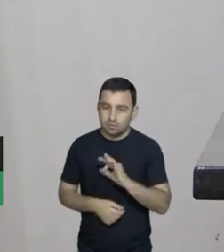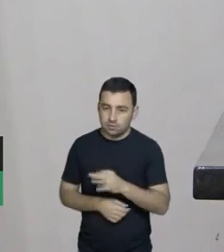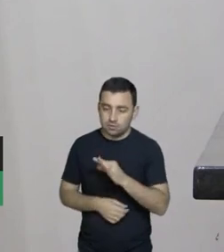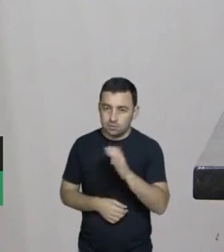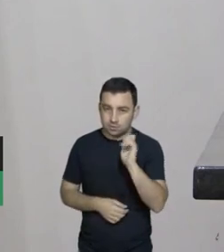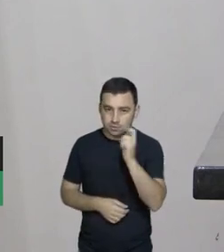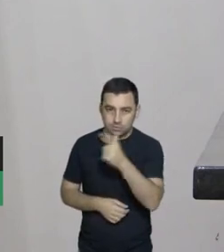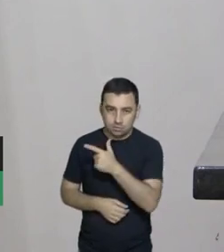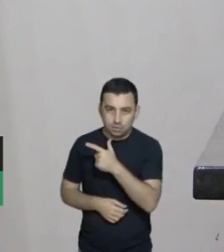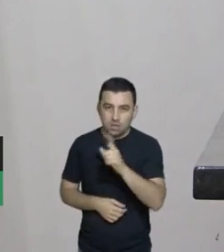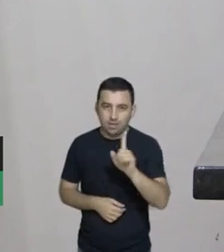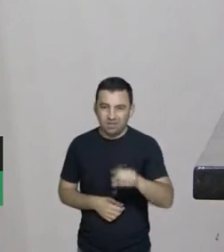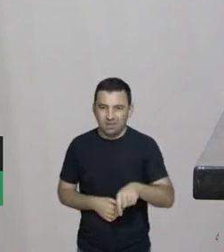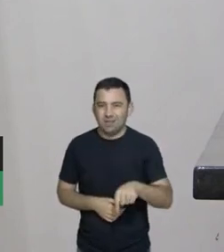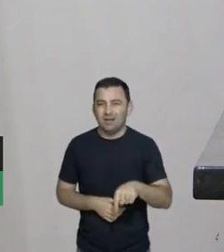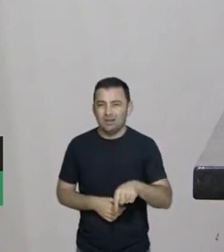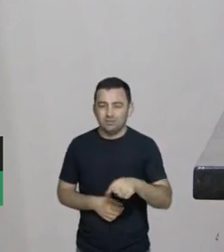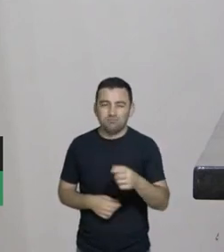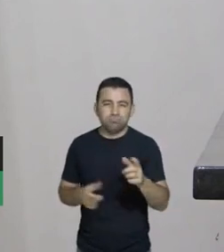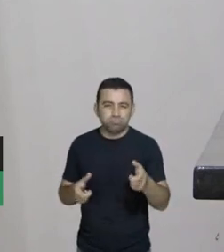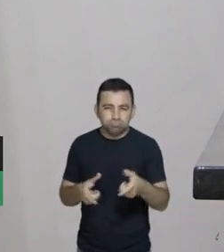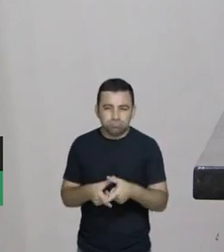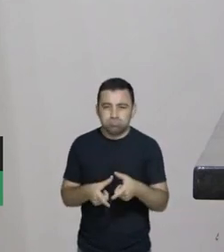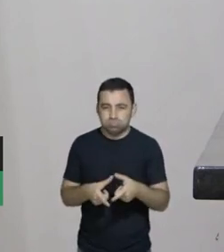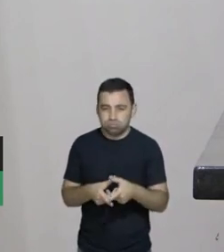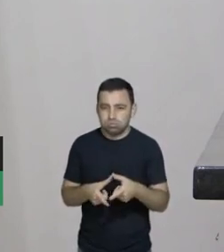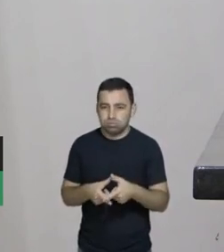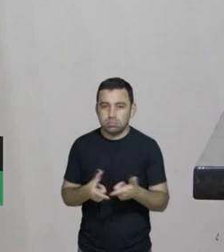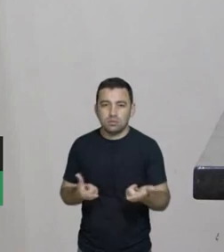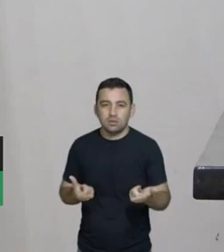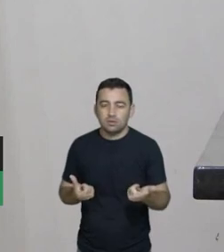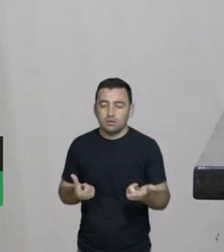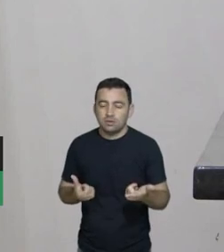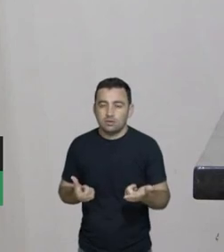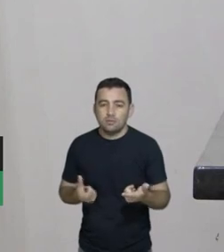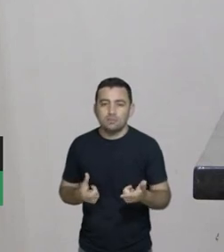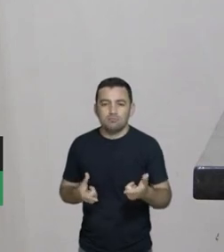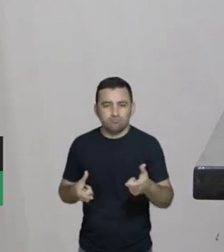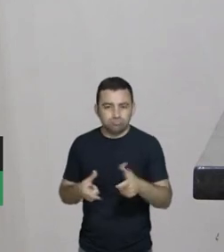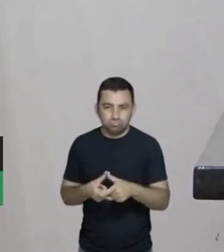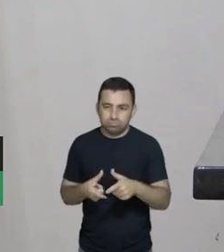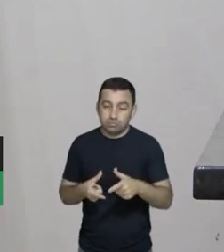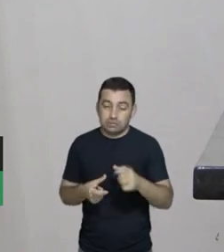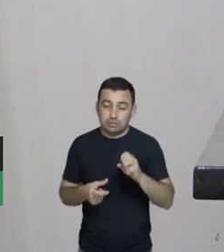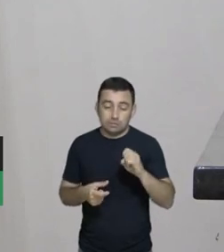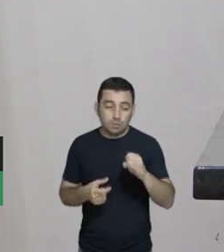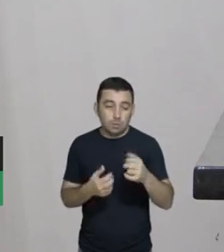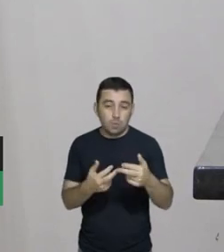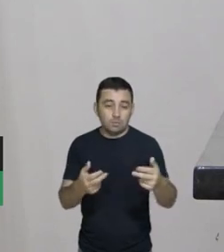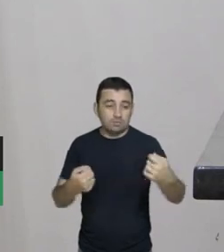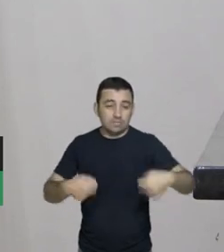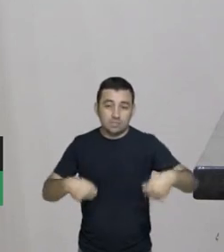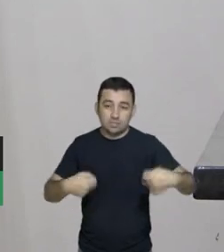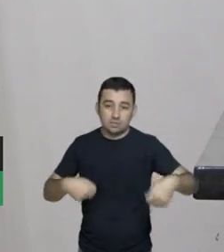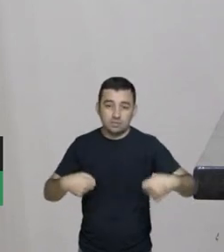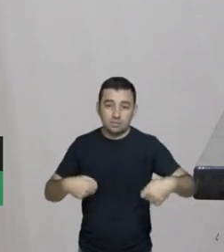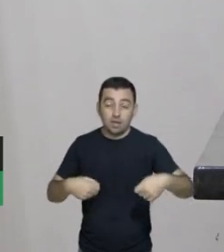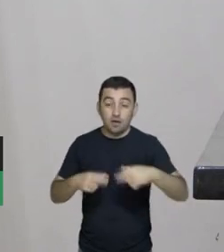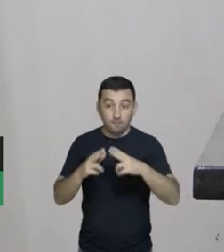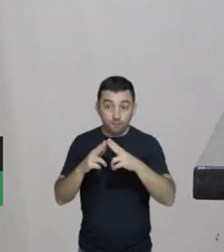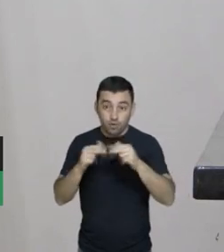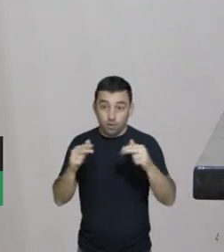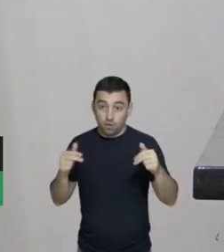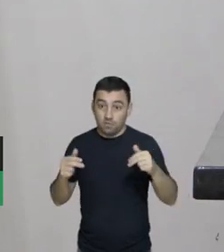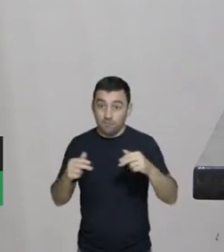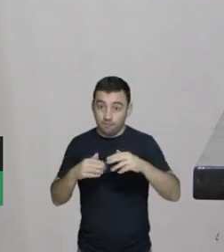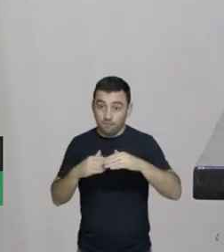um número muito pequeno. É um número muito pequeno frente às demandas. Florianópolis vai enfrentar um solo